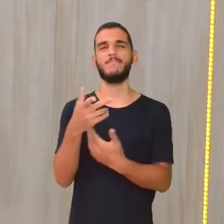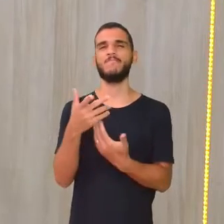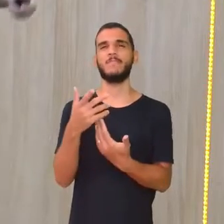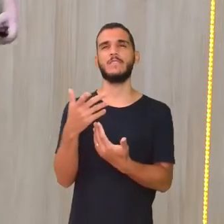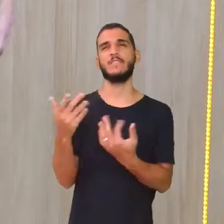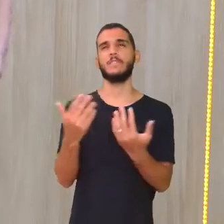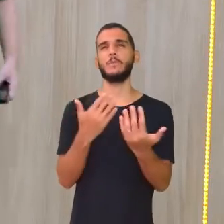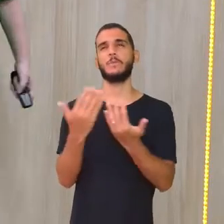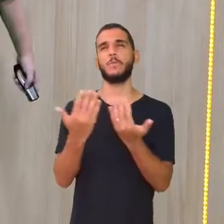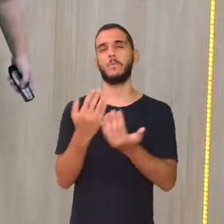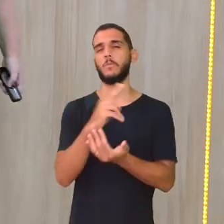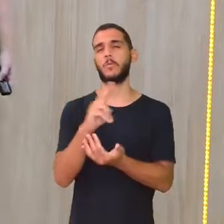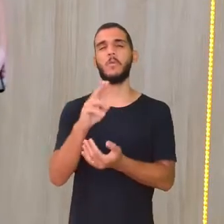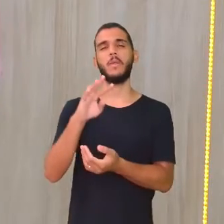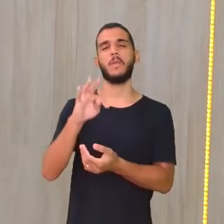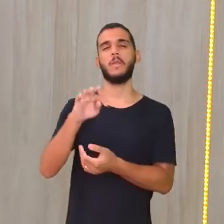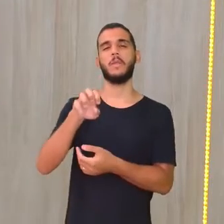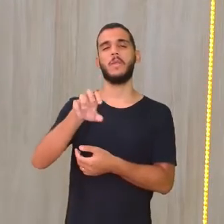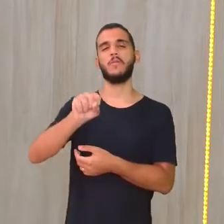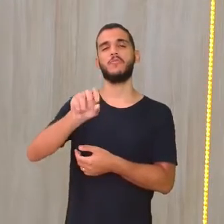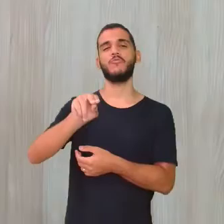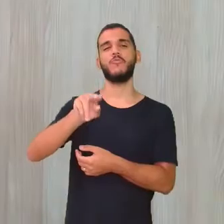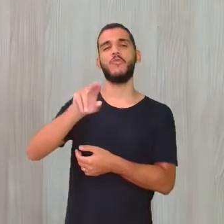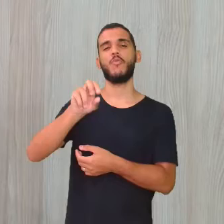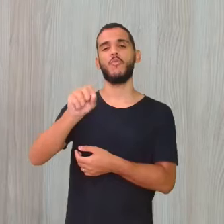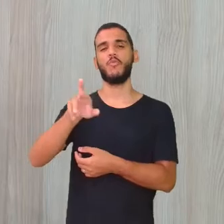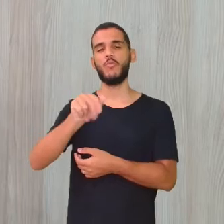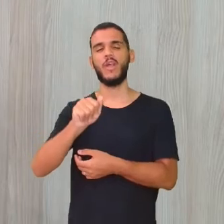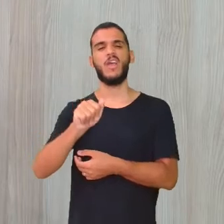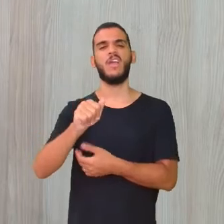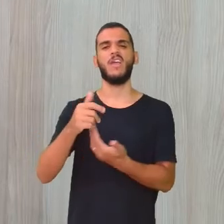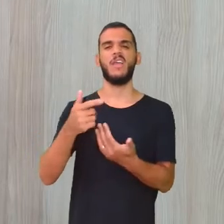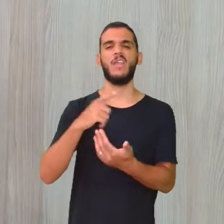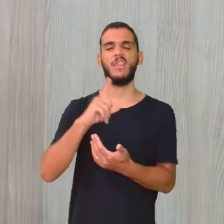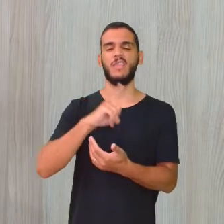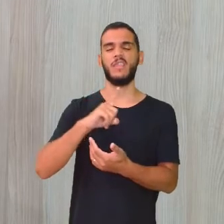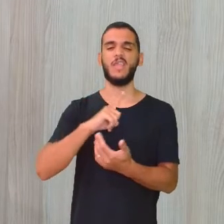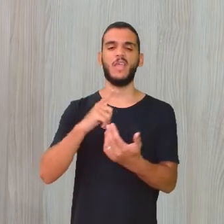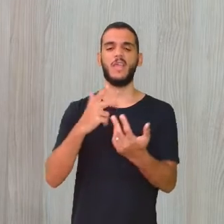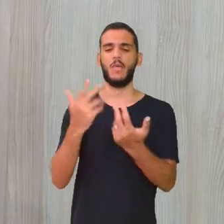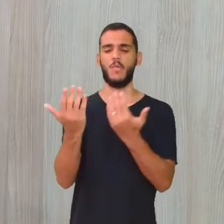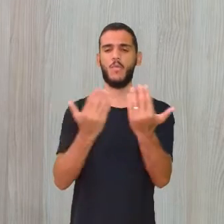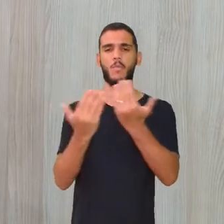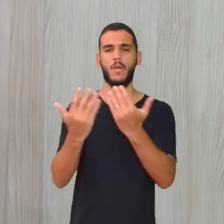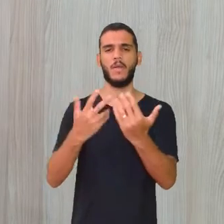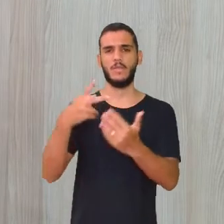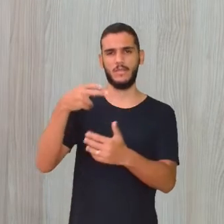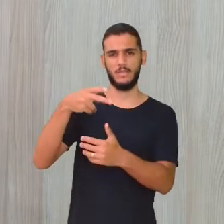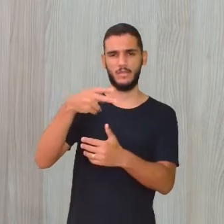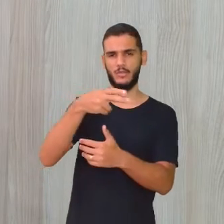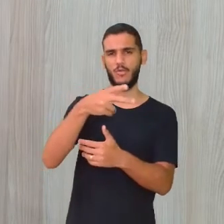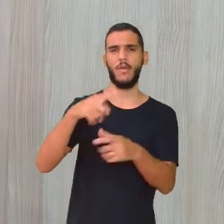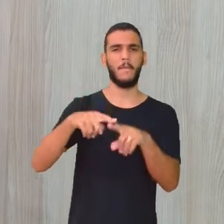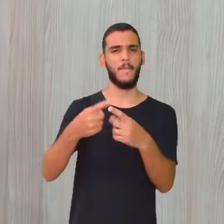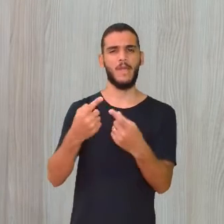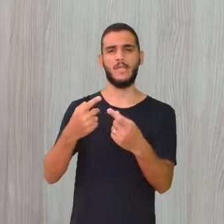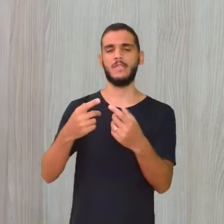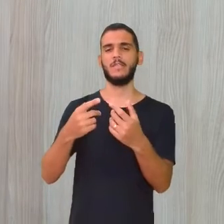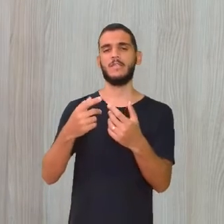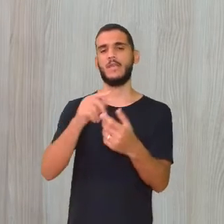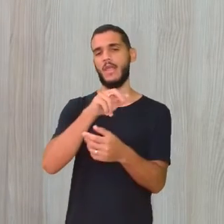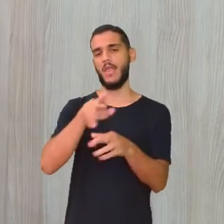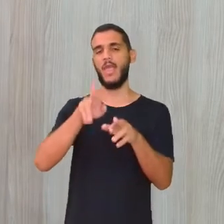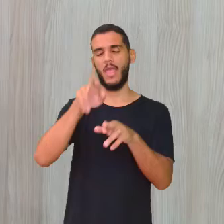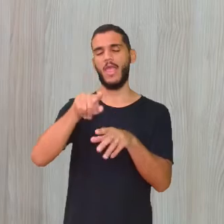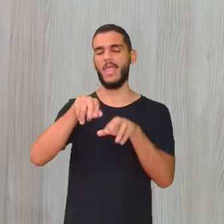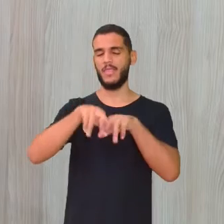Isso. A tesoura de uma casa. Porque é feito tá? as escadas também, né? Tem as escadas tesoura que a gente utiliza dentro de casa para trocar uma lâmpada, né? Que é